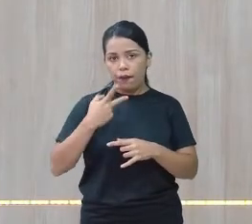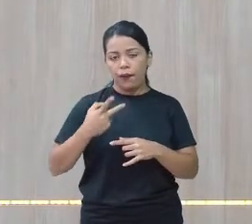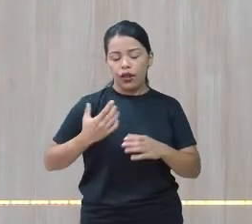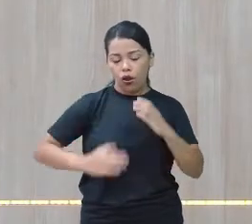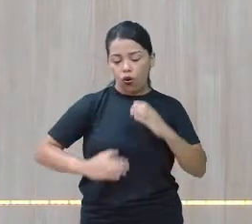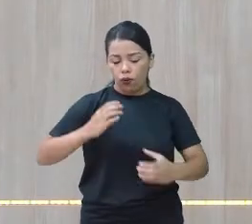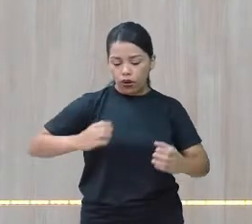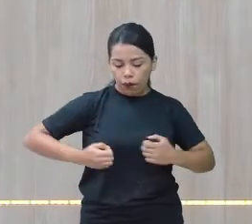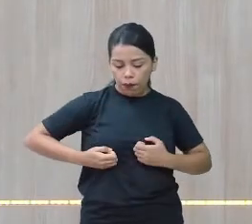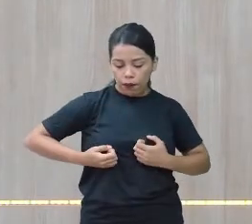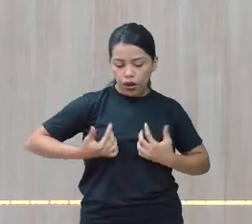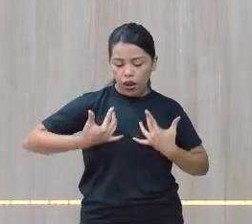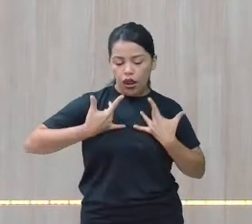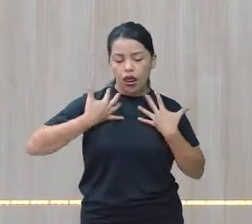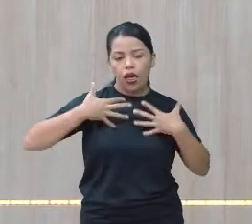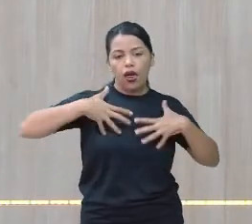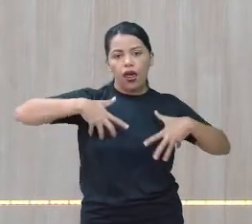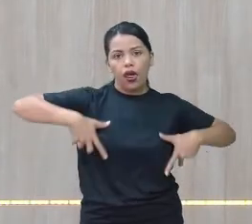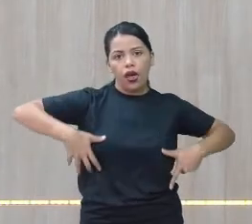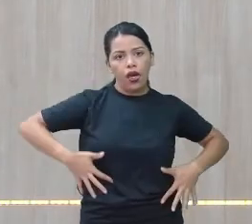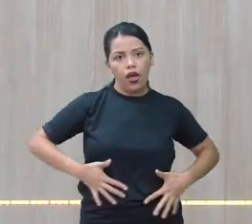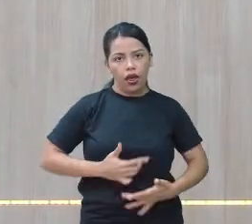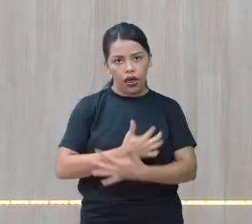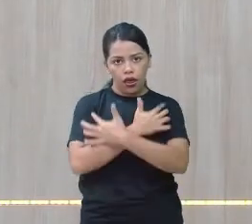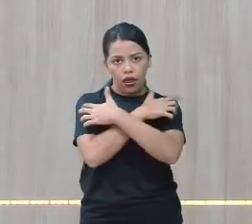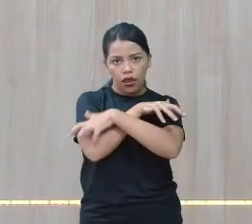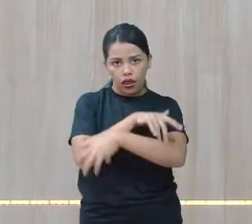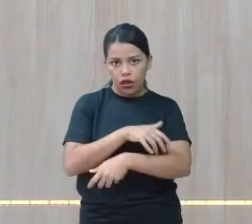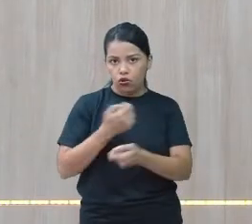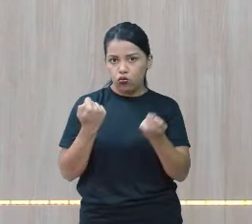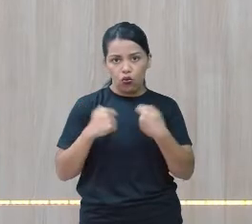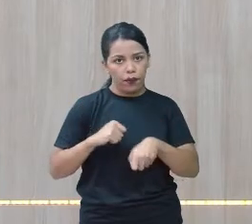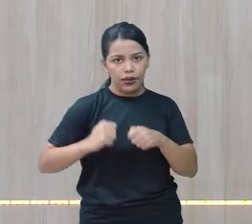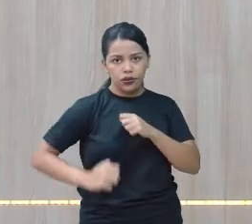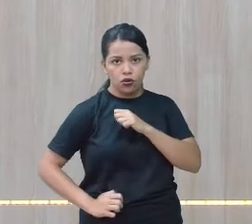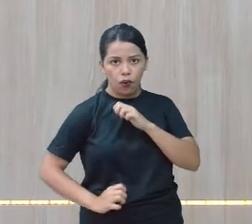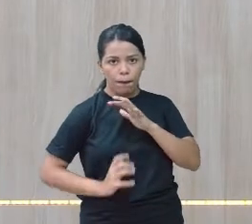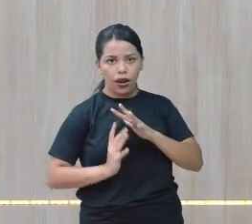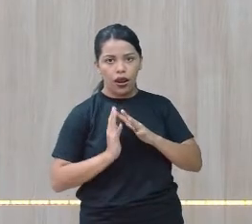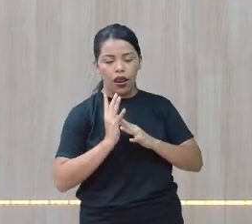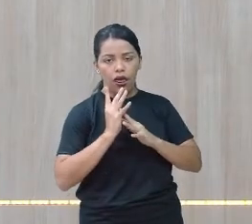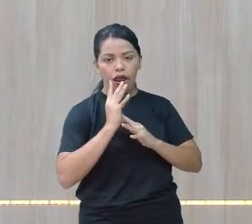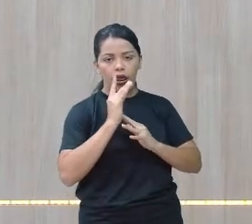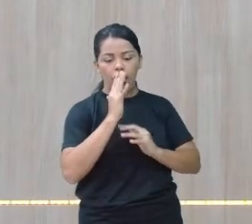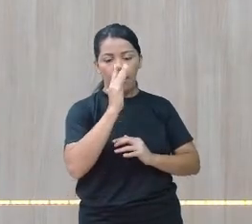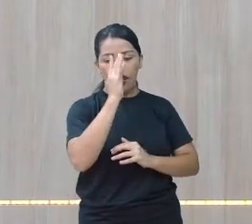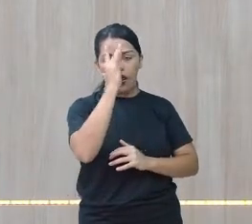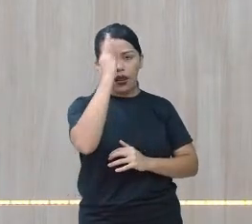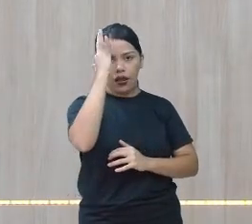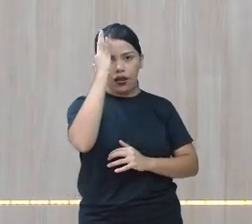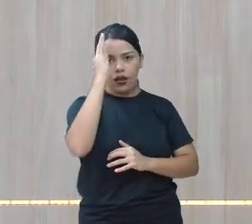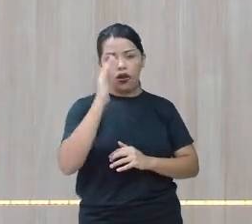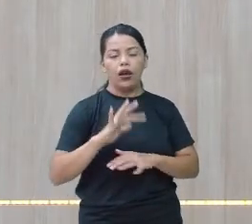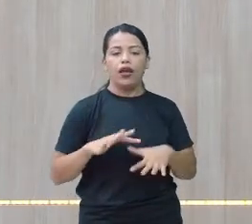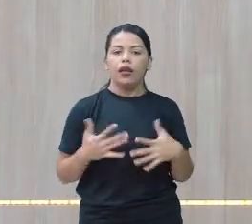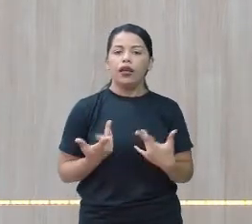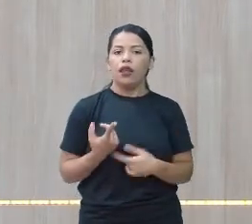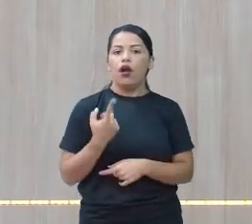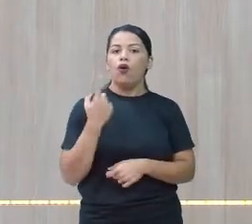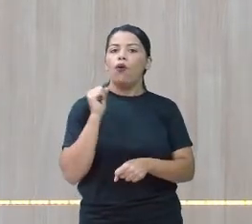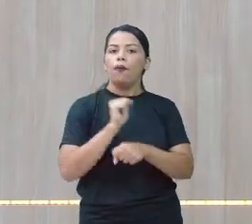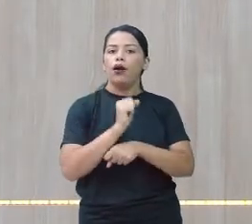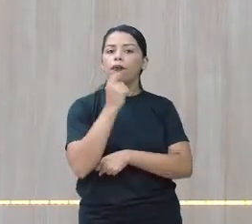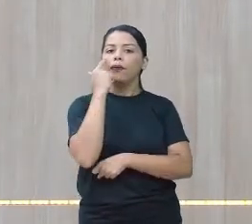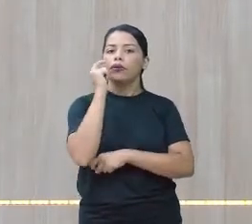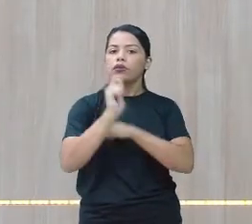sem precisar de se comunicar com o encéfalo. Então, parem para pensar que acho que na aula de hoje tem